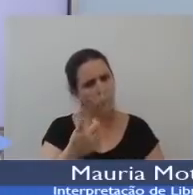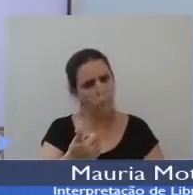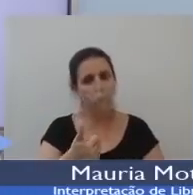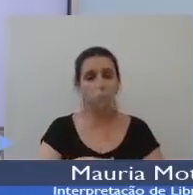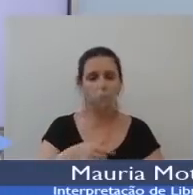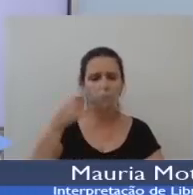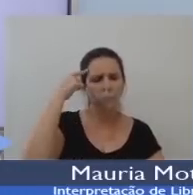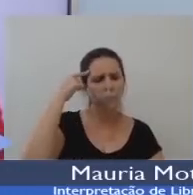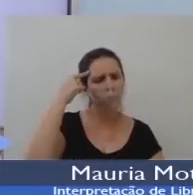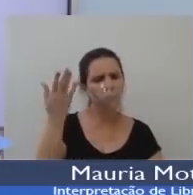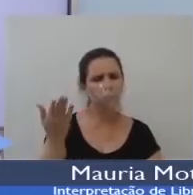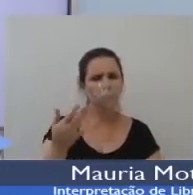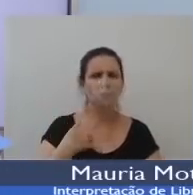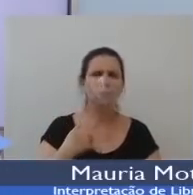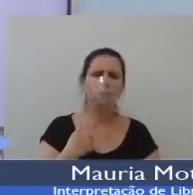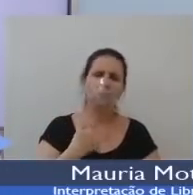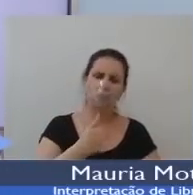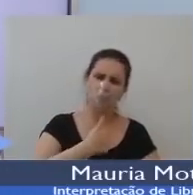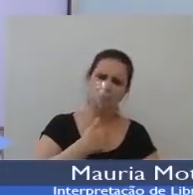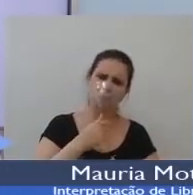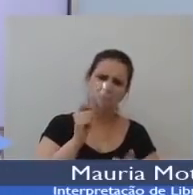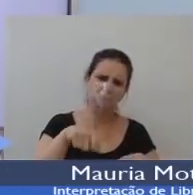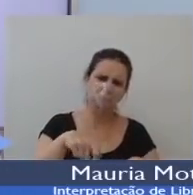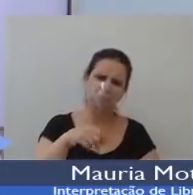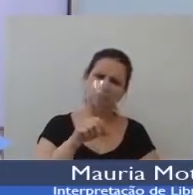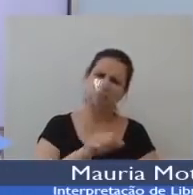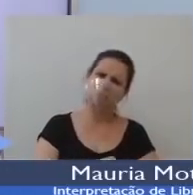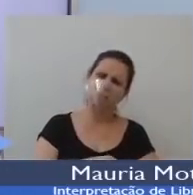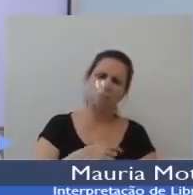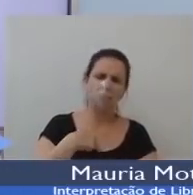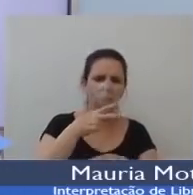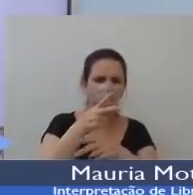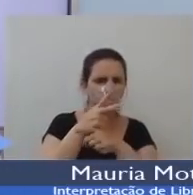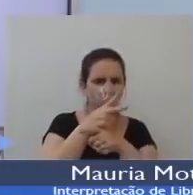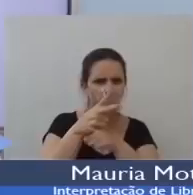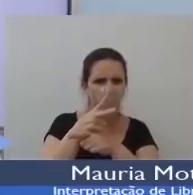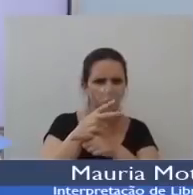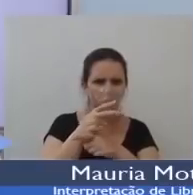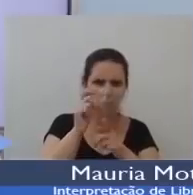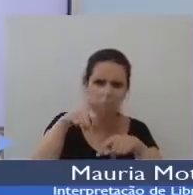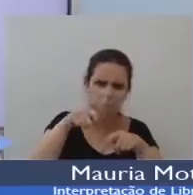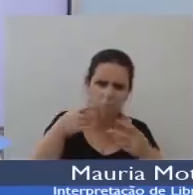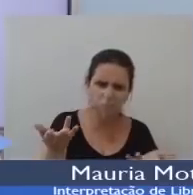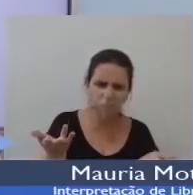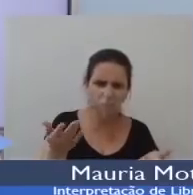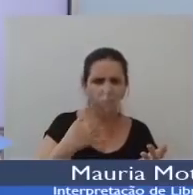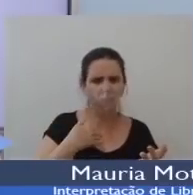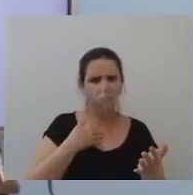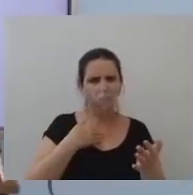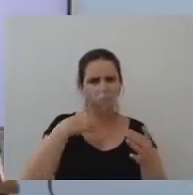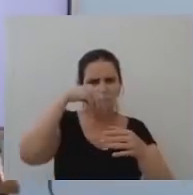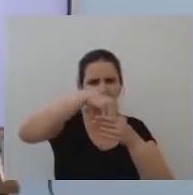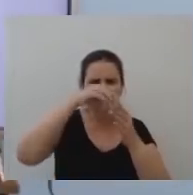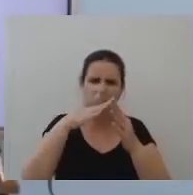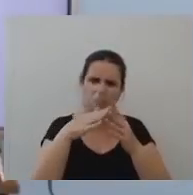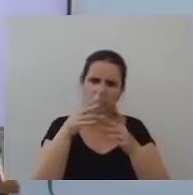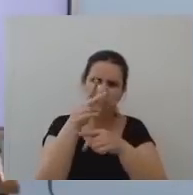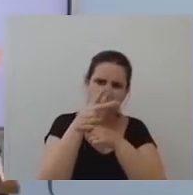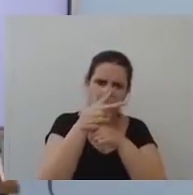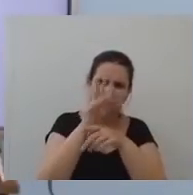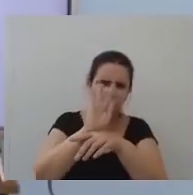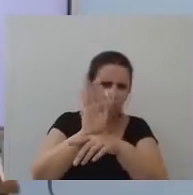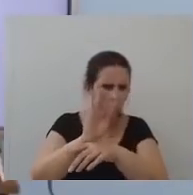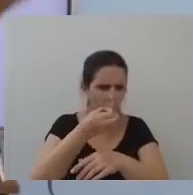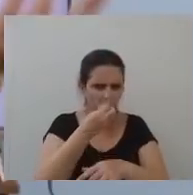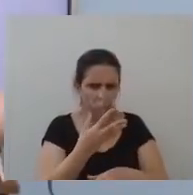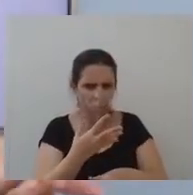ter se perguntado, poxa, mas não dá para eu gravar, até mesmo se questionado, será que é possível eu gravar um vídeo de qualidade? Afinal